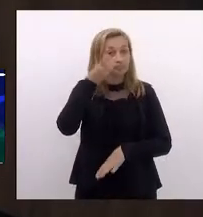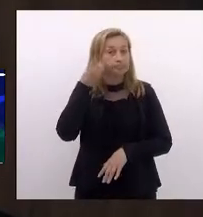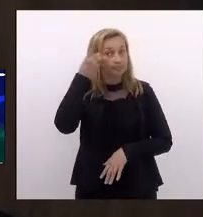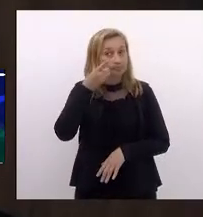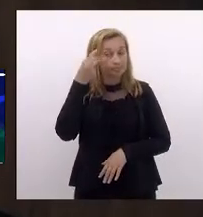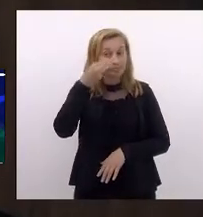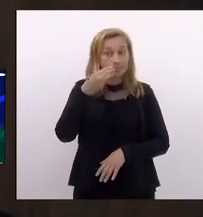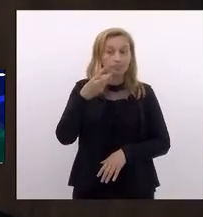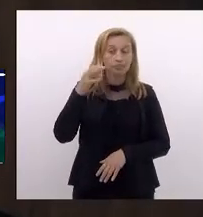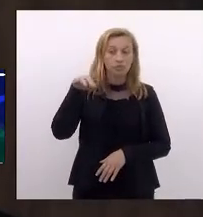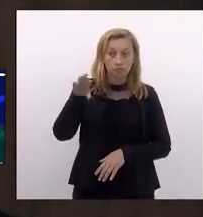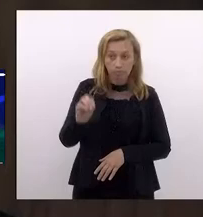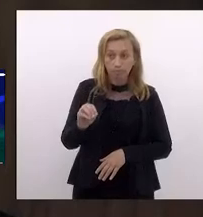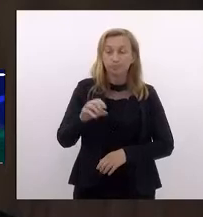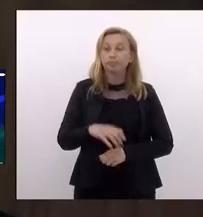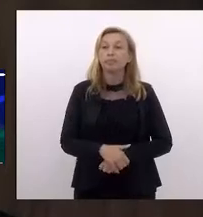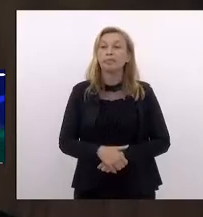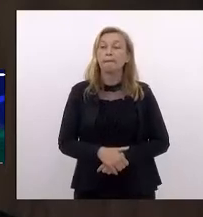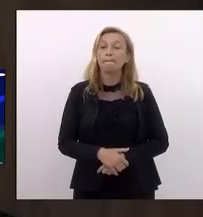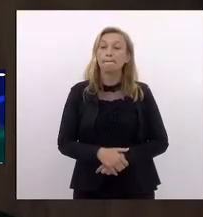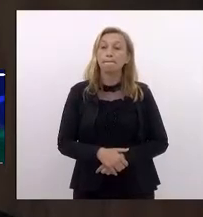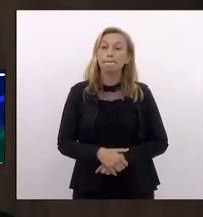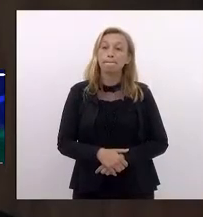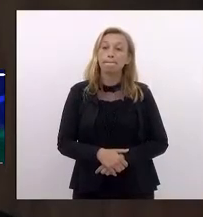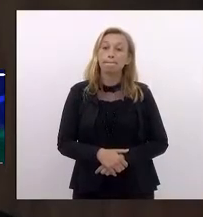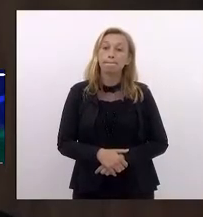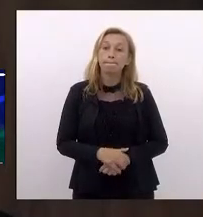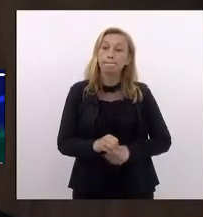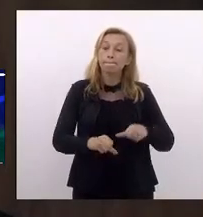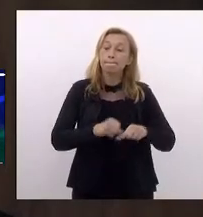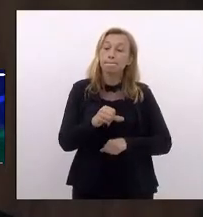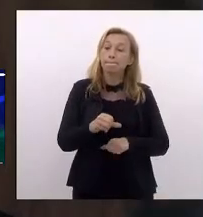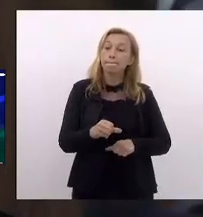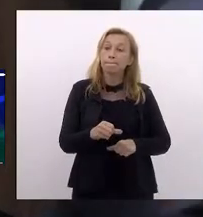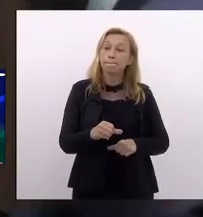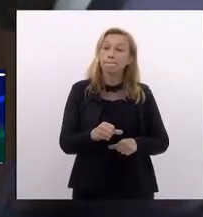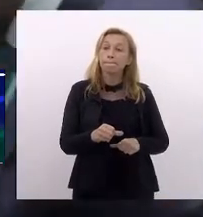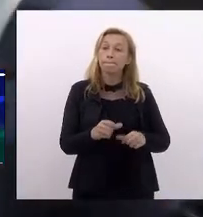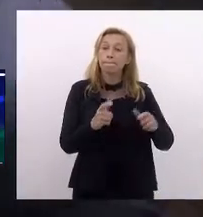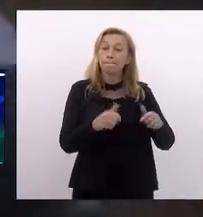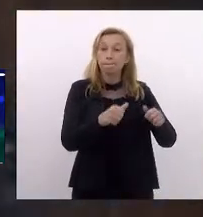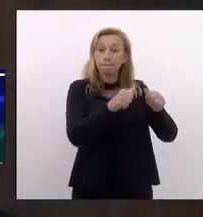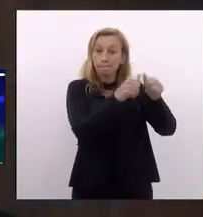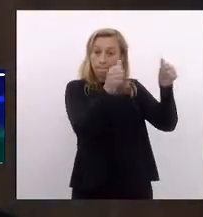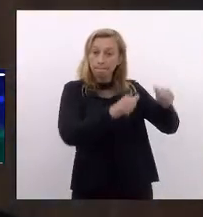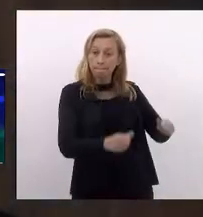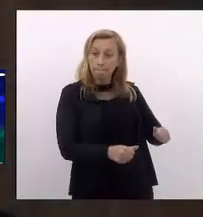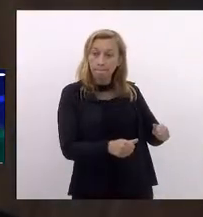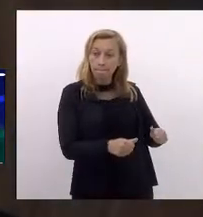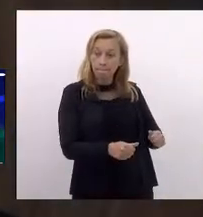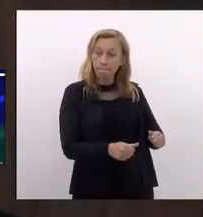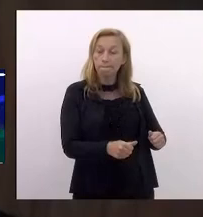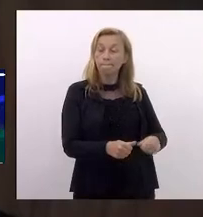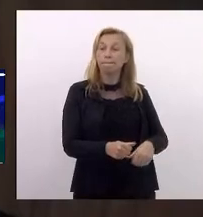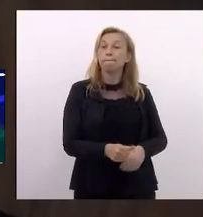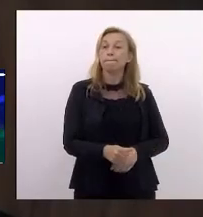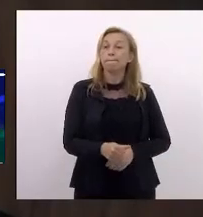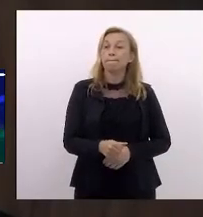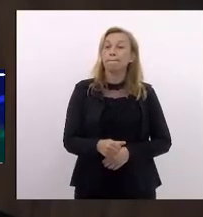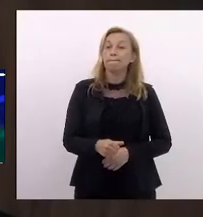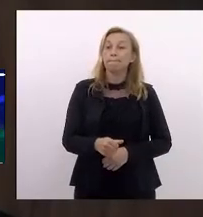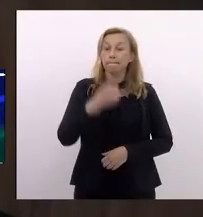Márcio Gualberto transforma um grande Santo da Igreja Católica Apostólica Romana